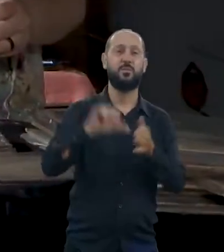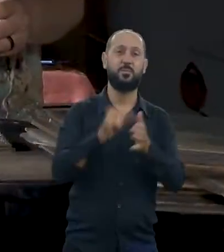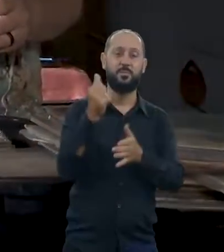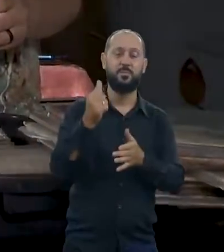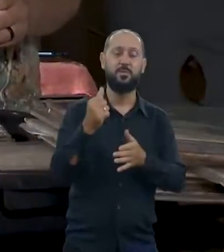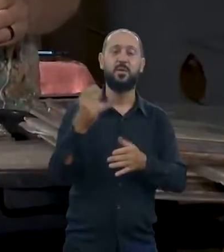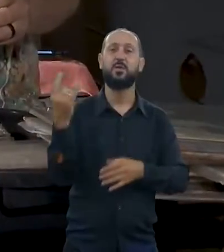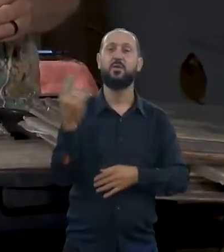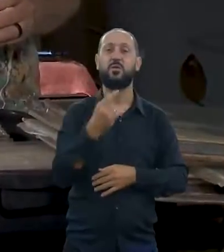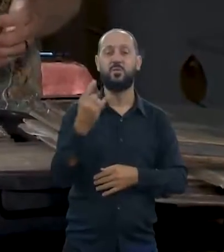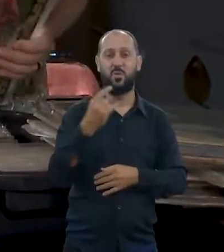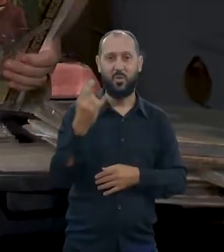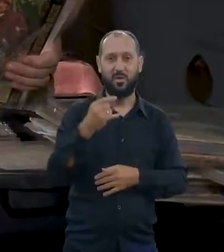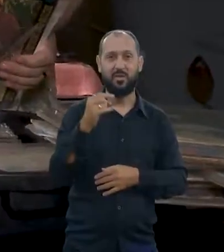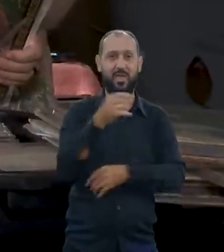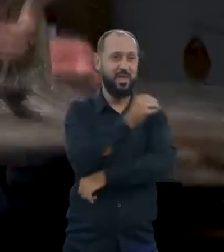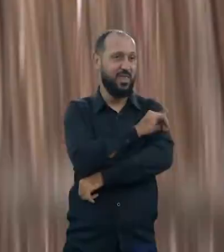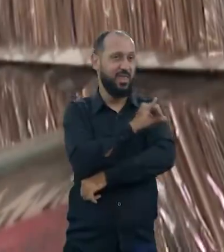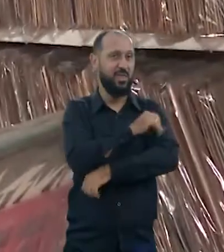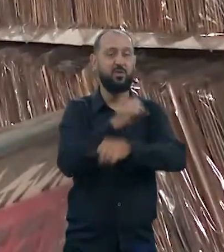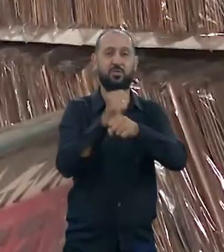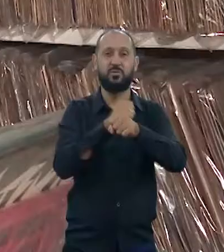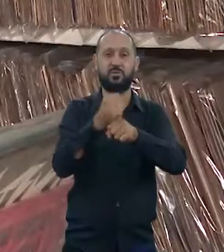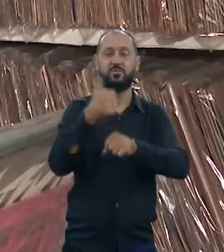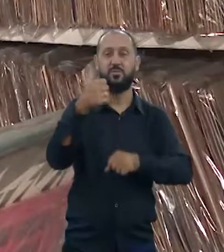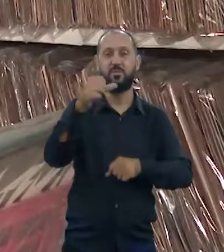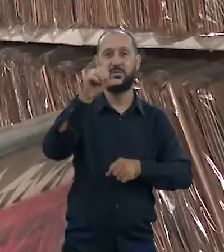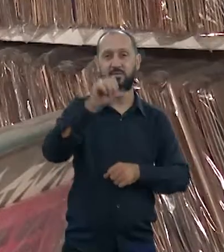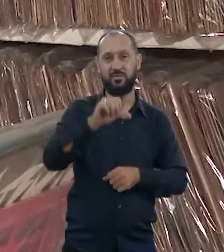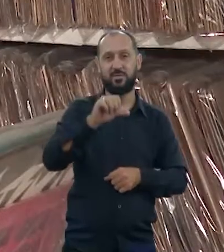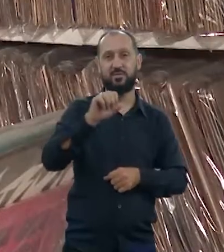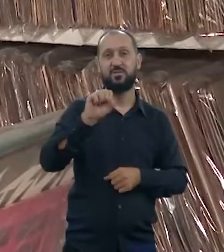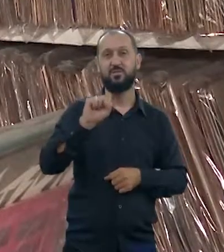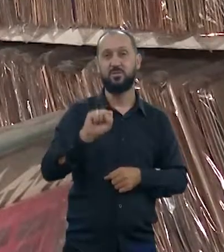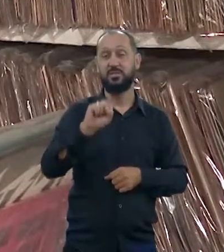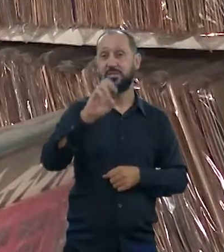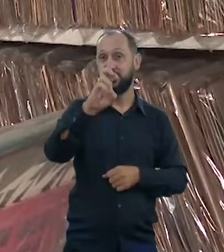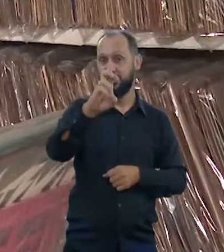eu fui no primeiro Rock in Rio. O ano era